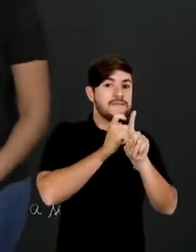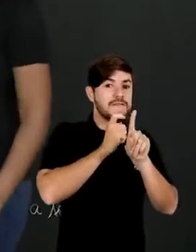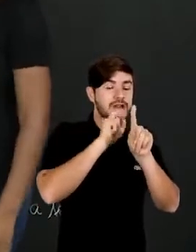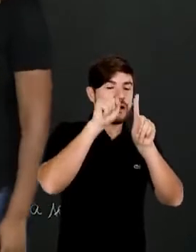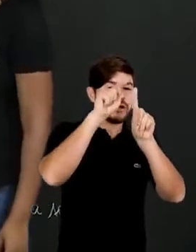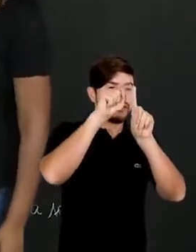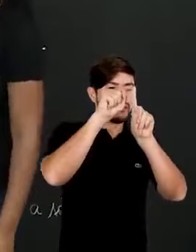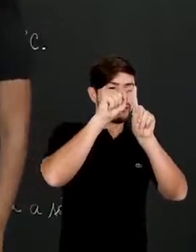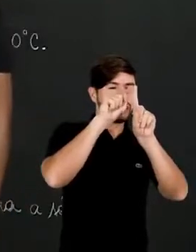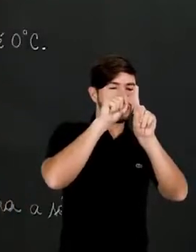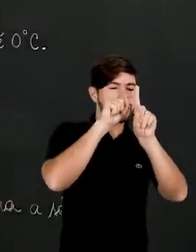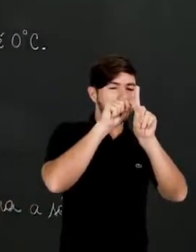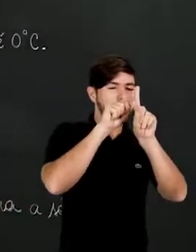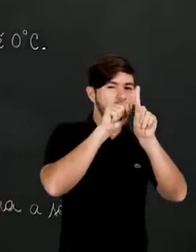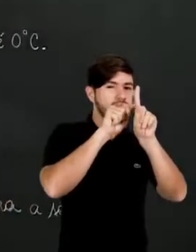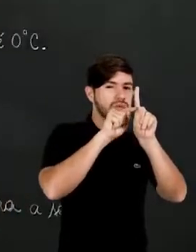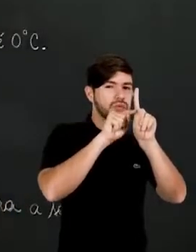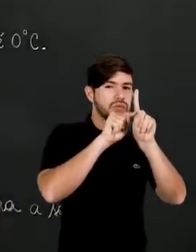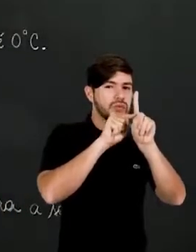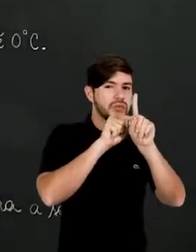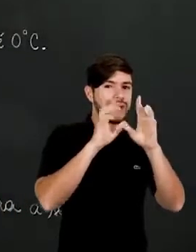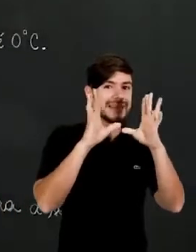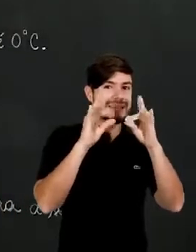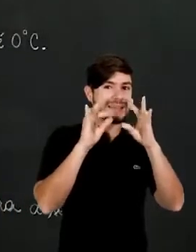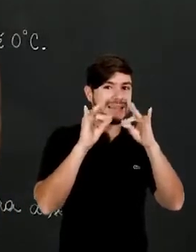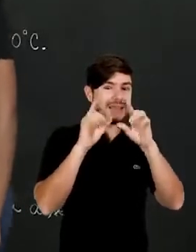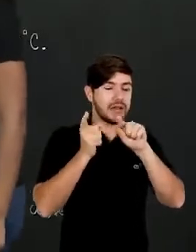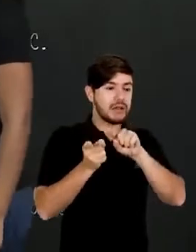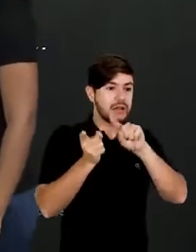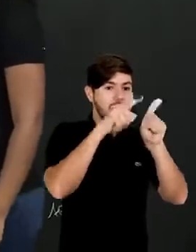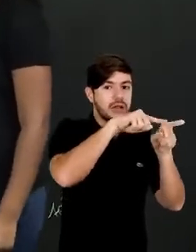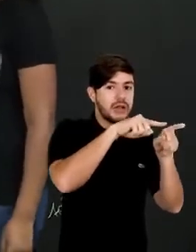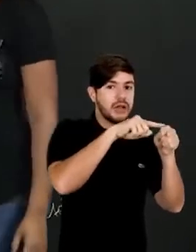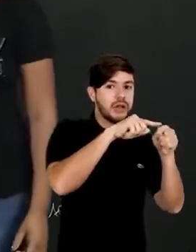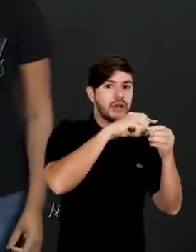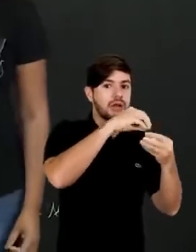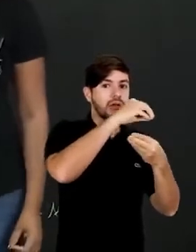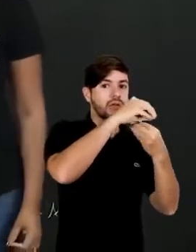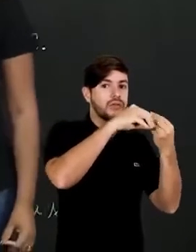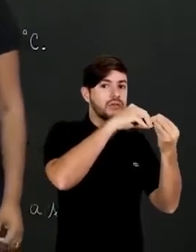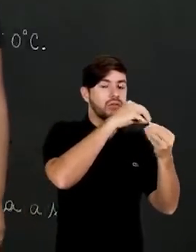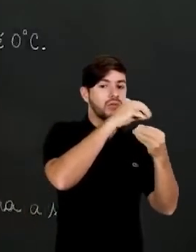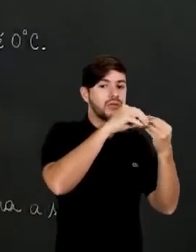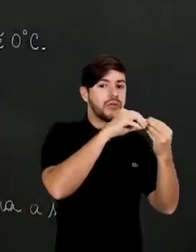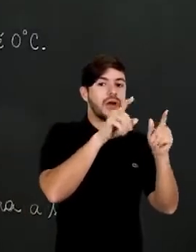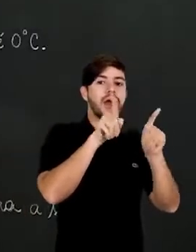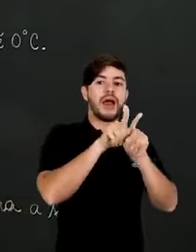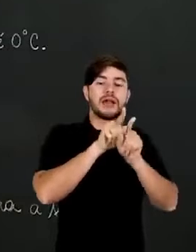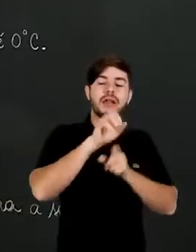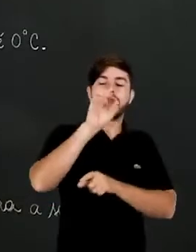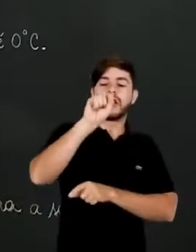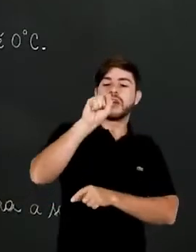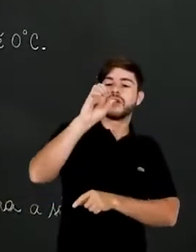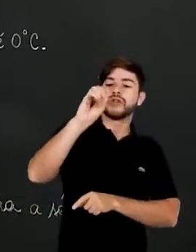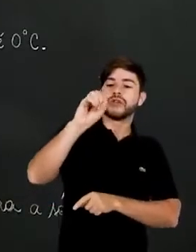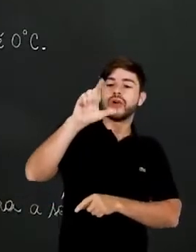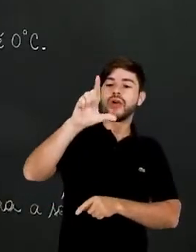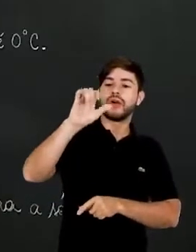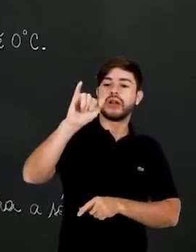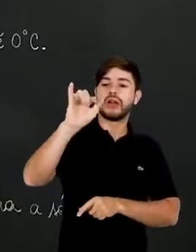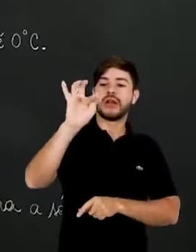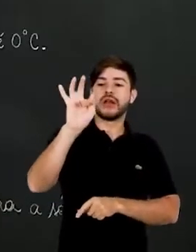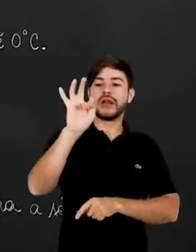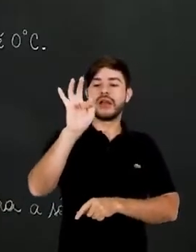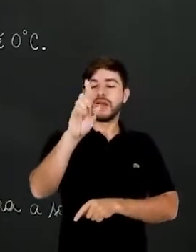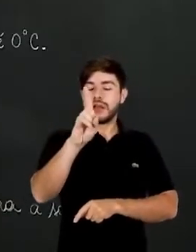mais baixa. Líquido para o sólido, eu tenho então o processo de solidificação.